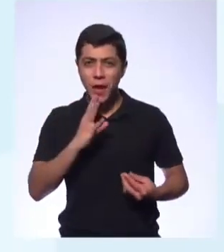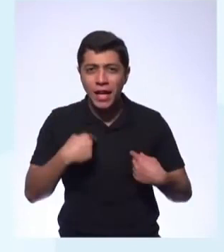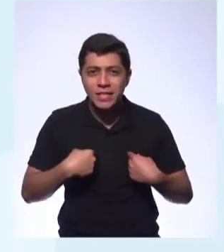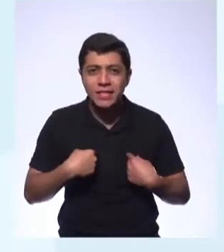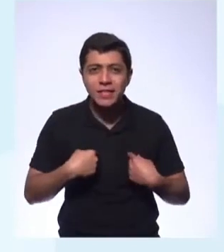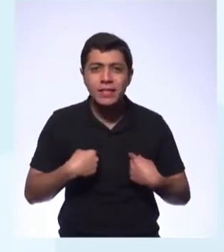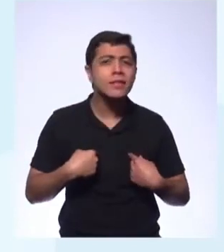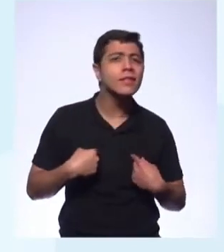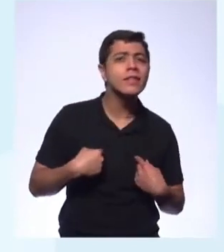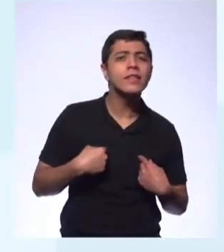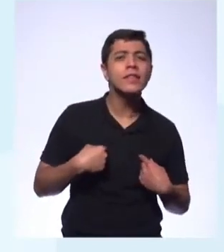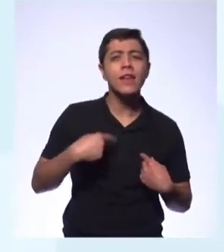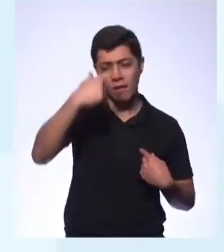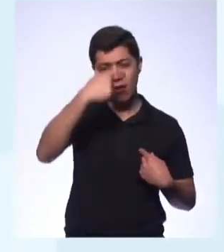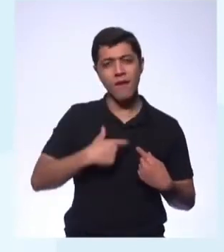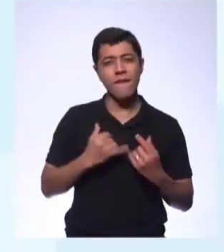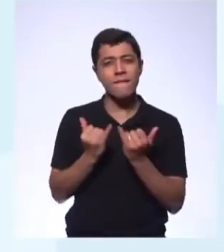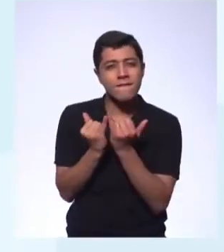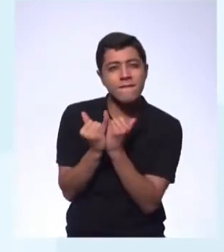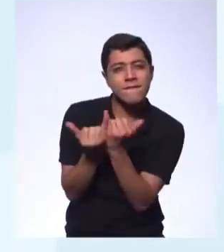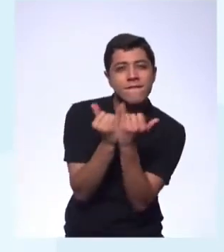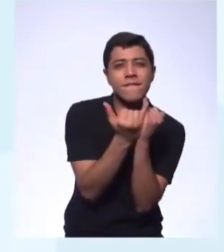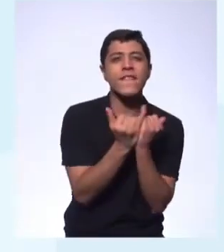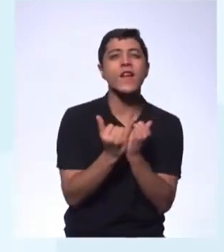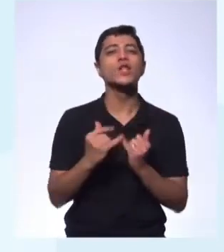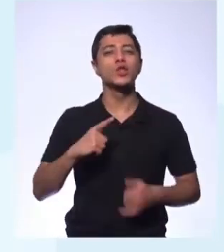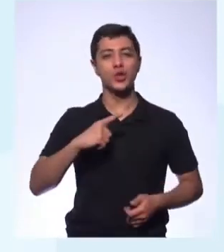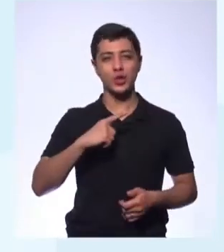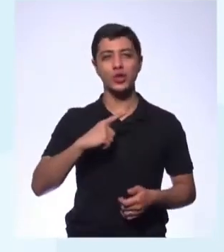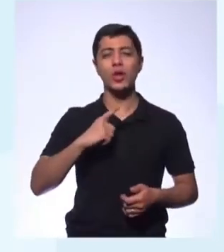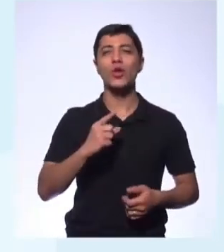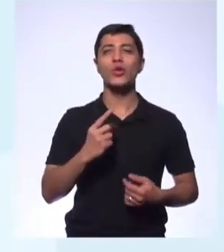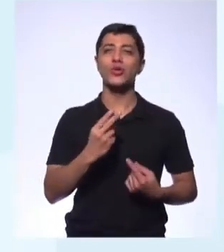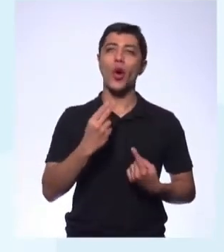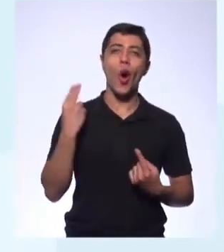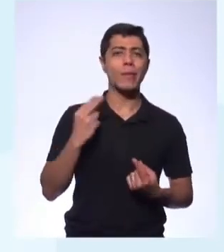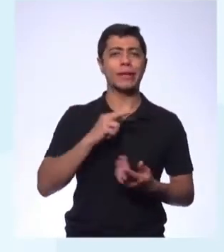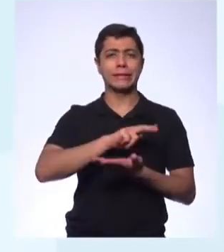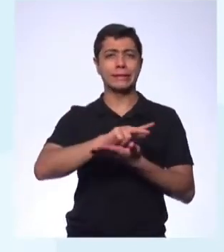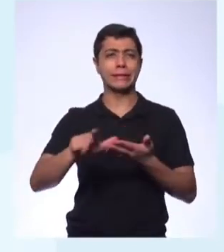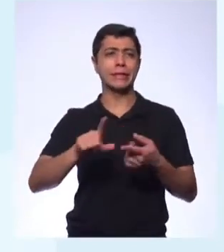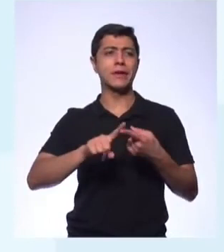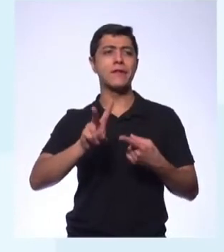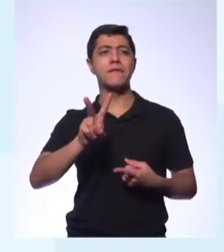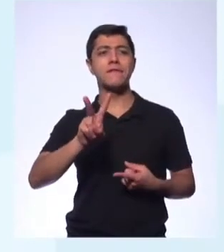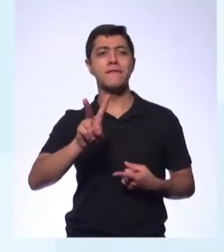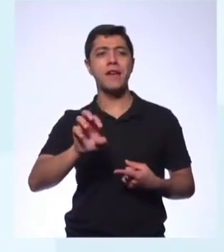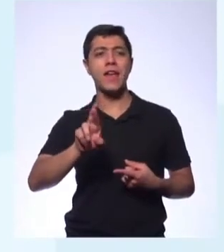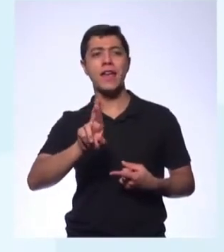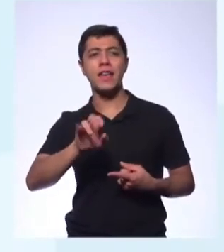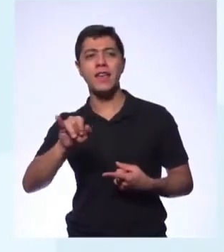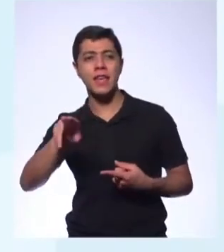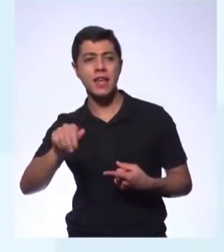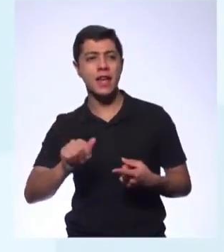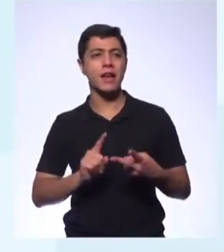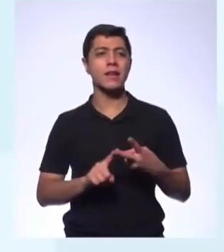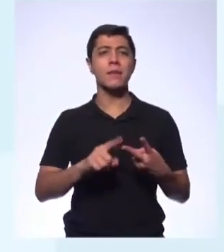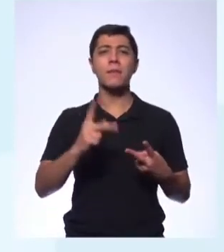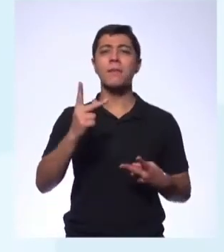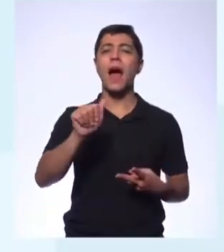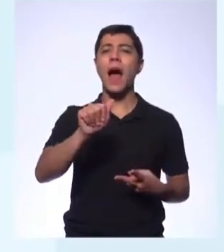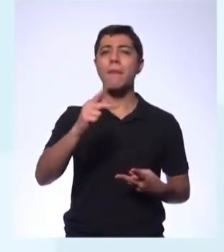Sou o boato, a mofina. Tenho 1000 nomes. Verrina, a pedido e etc. e